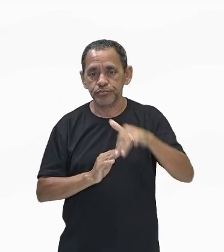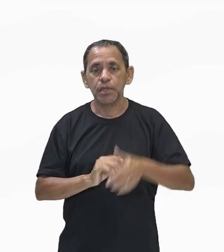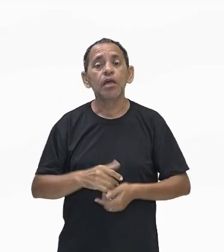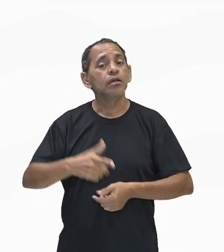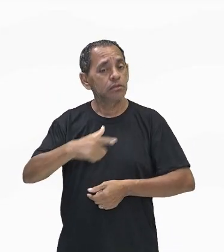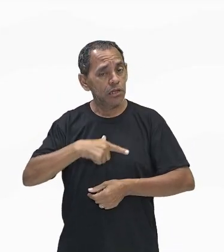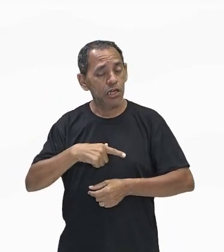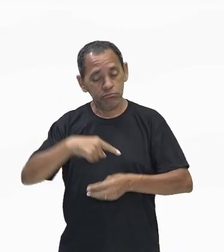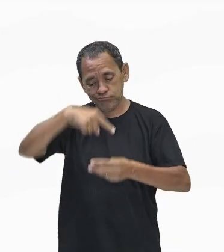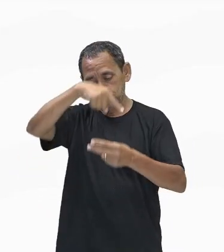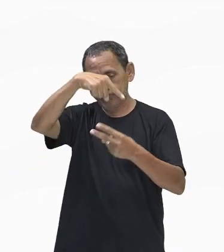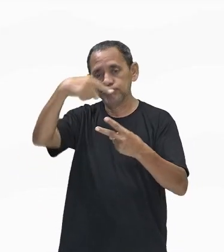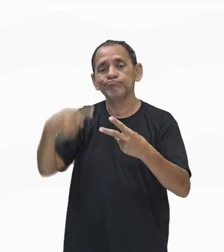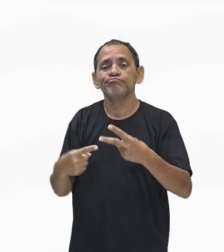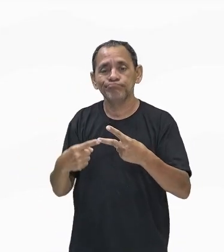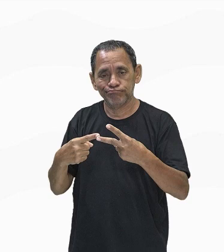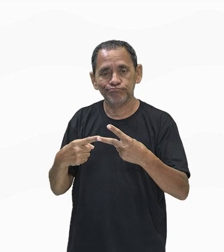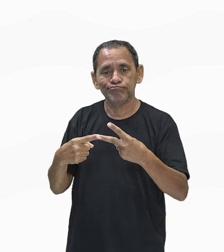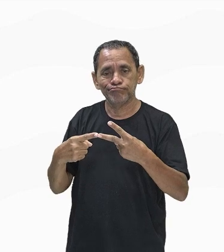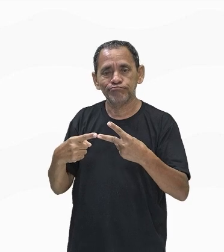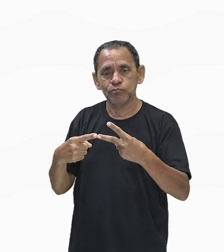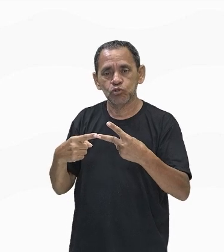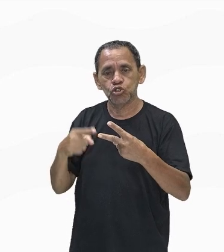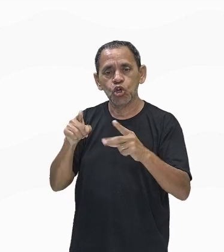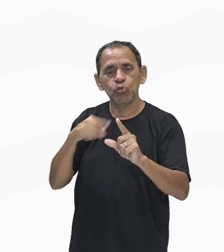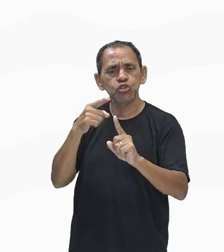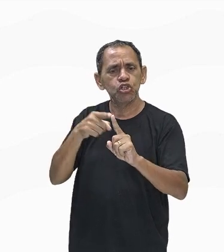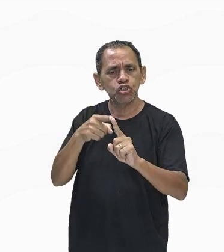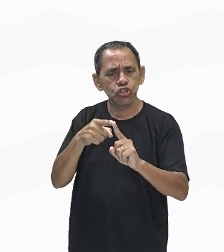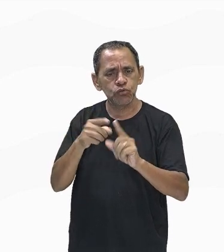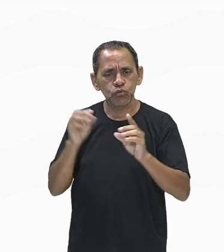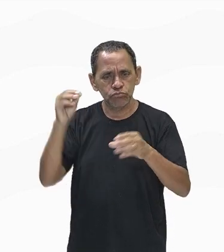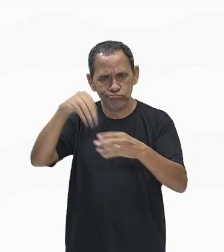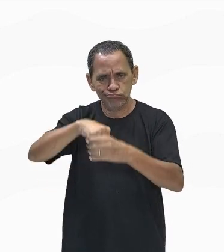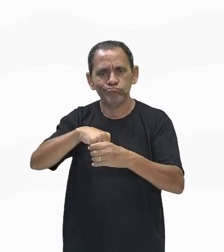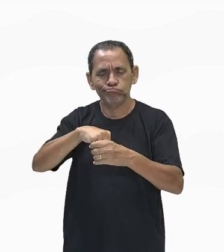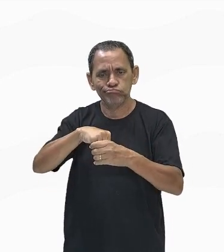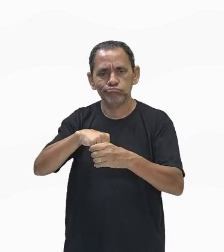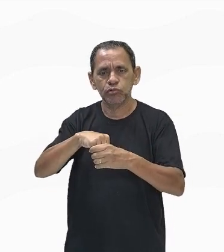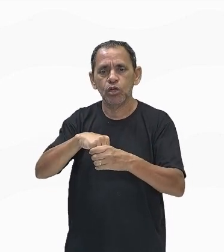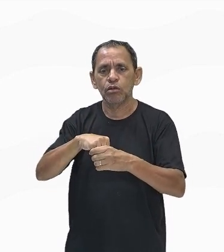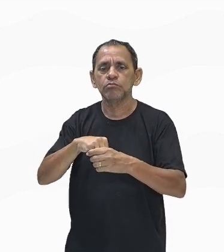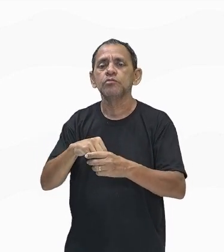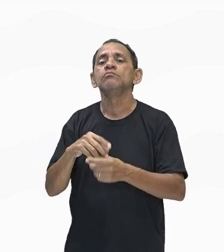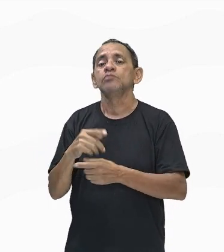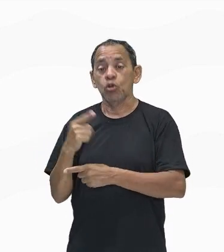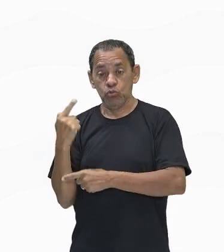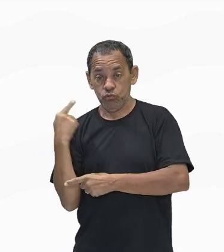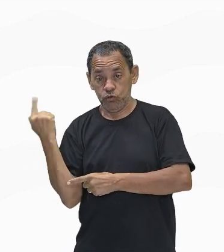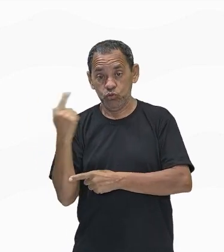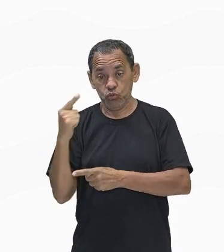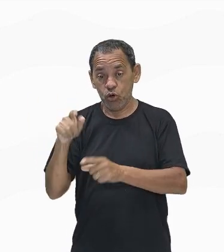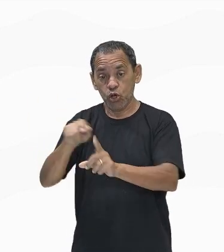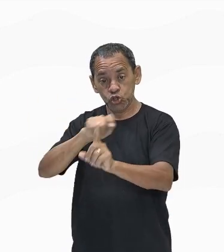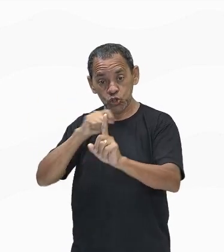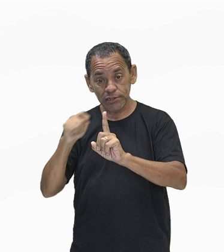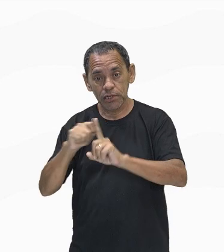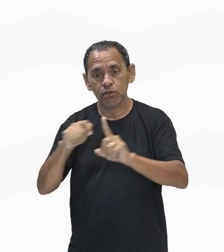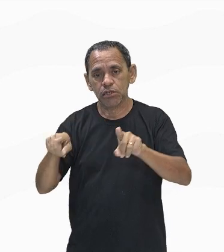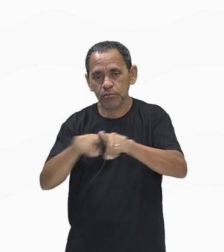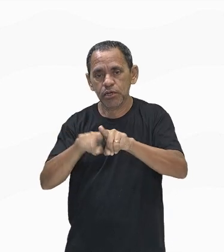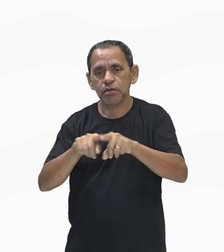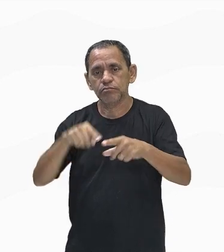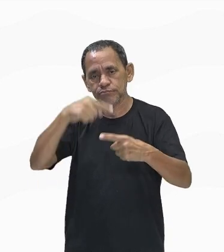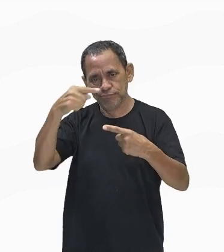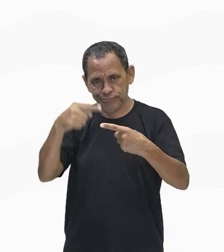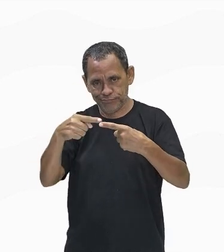Existem dois aspectos humanos dentro do propósito de vida, que é o individual e o social, tá? O individual, né,